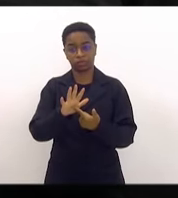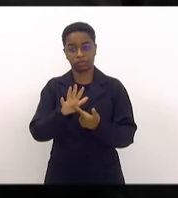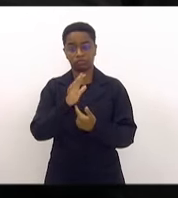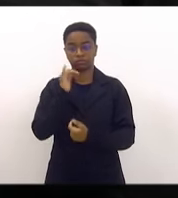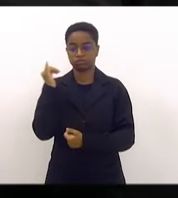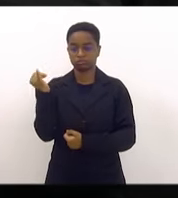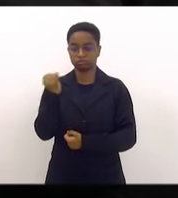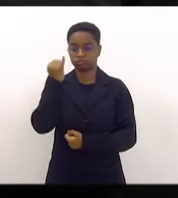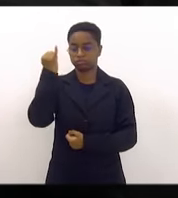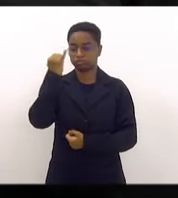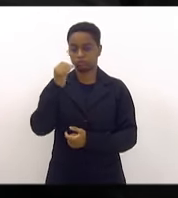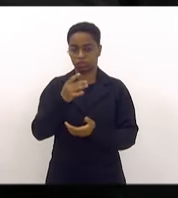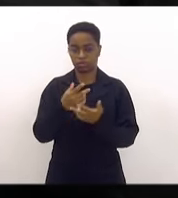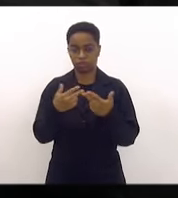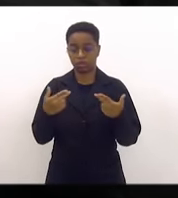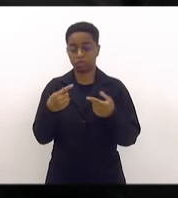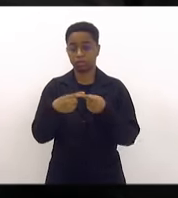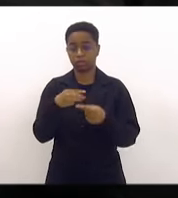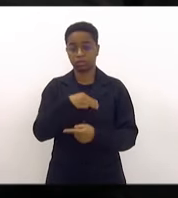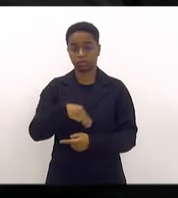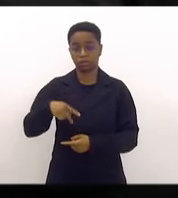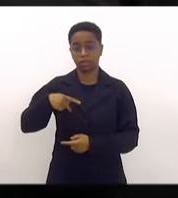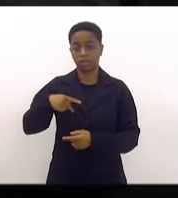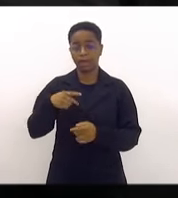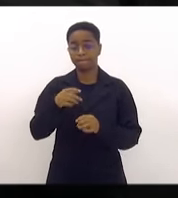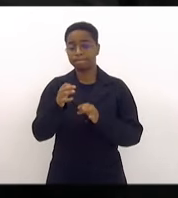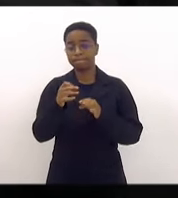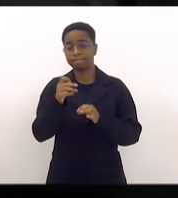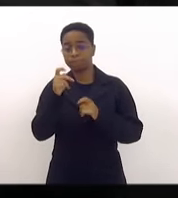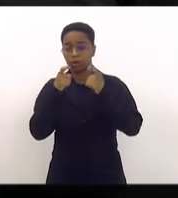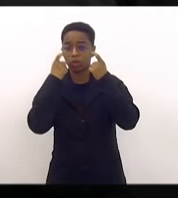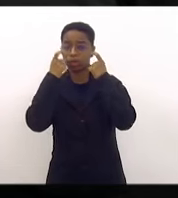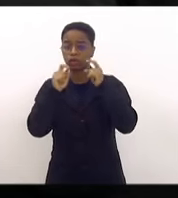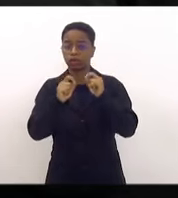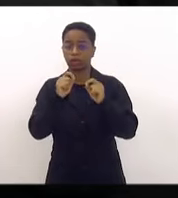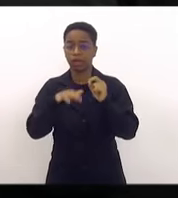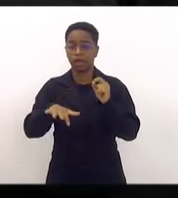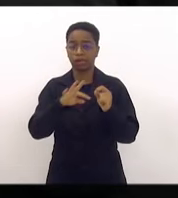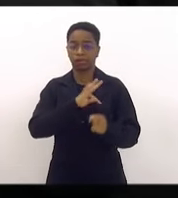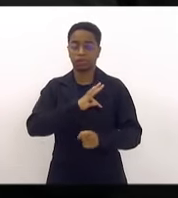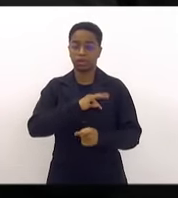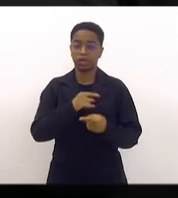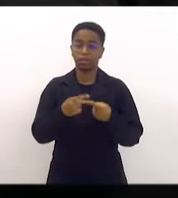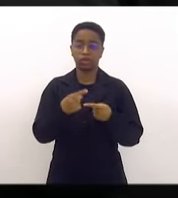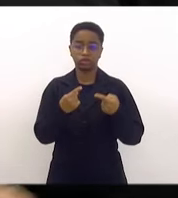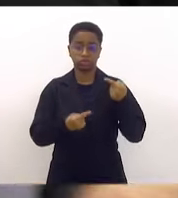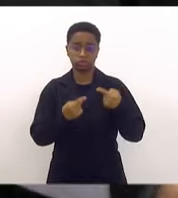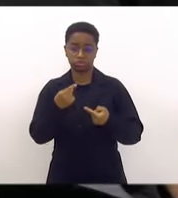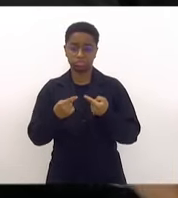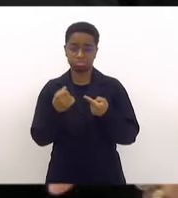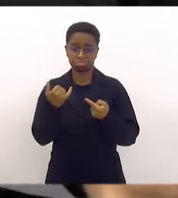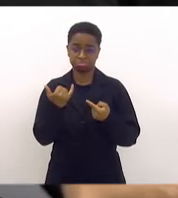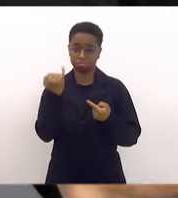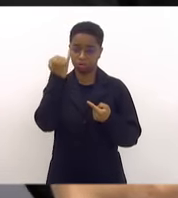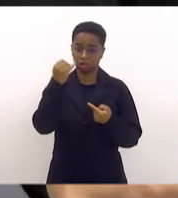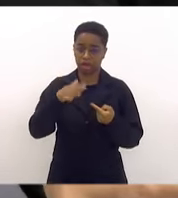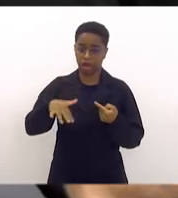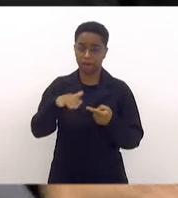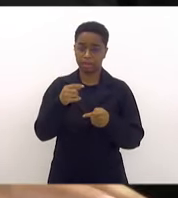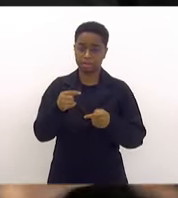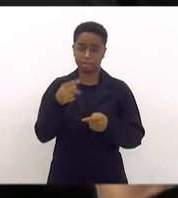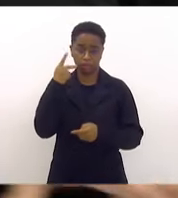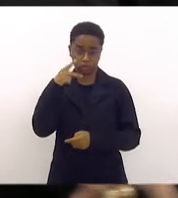importante porque o ministério público está preocupado com a questão técnica esse debate é válido no campo político